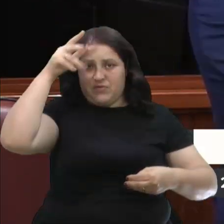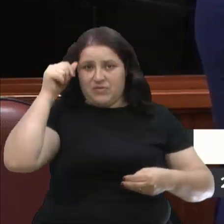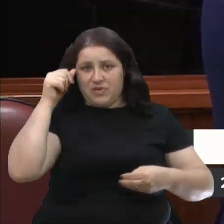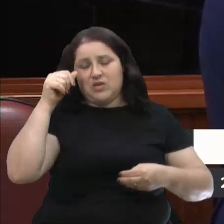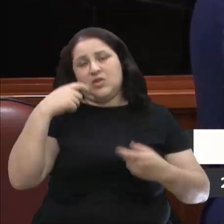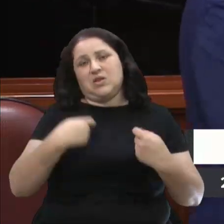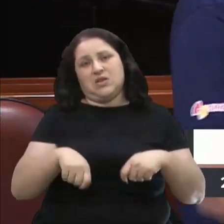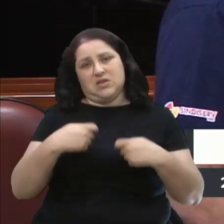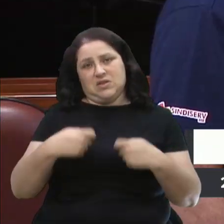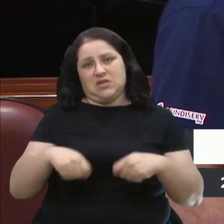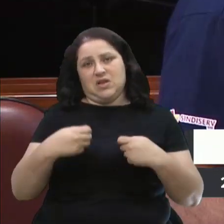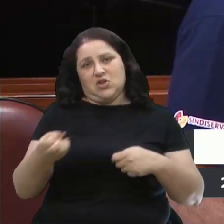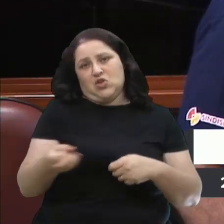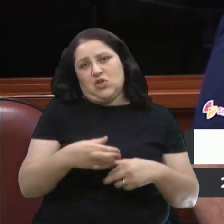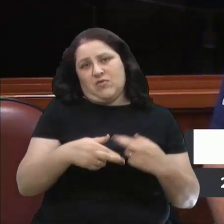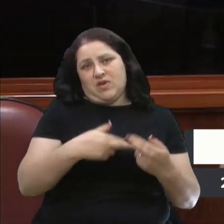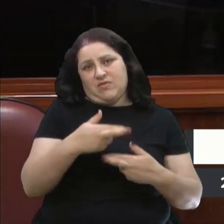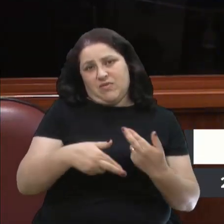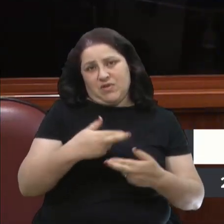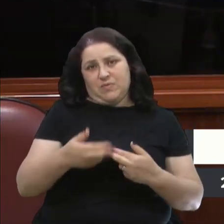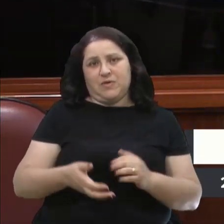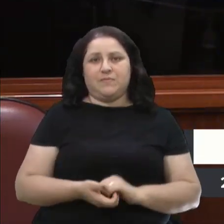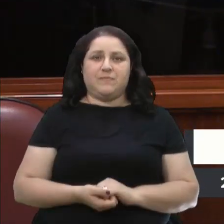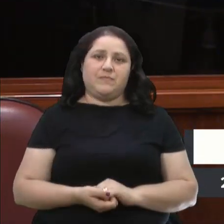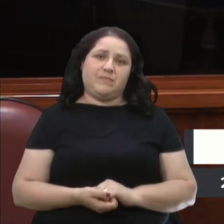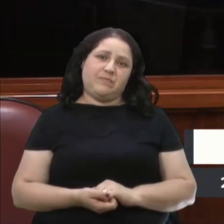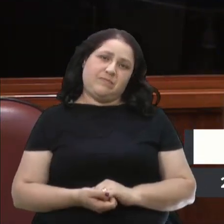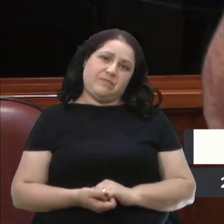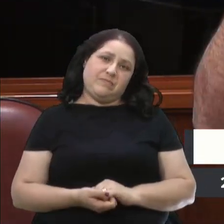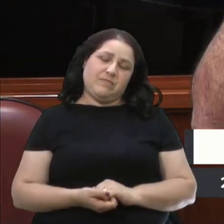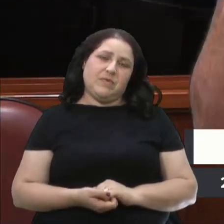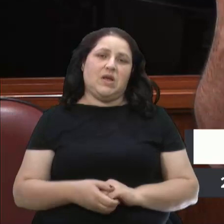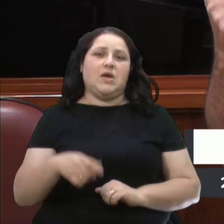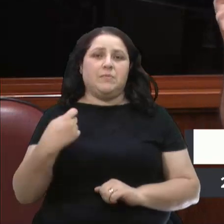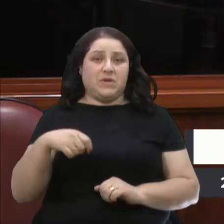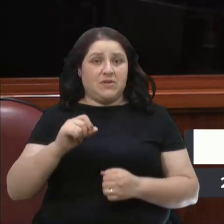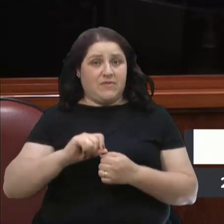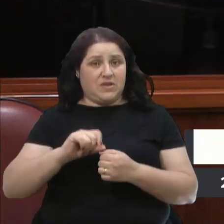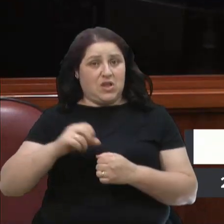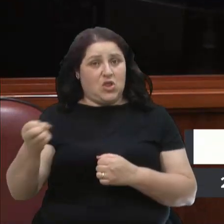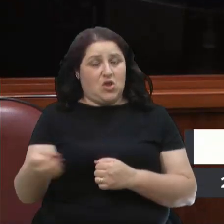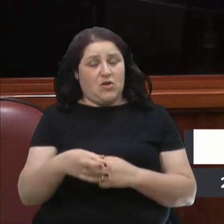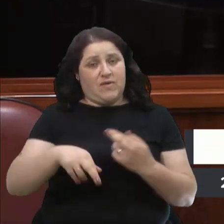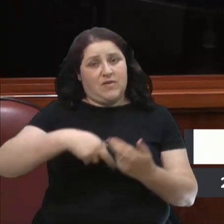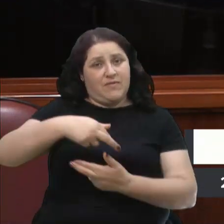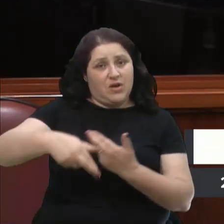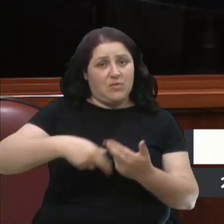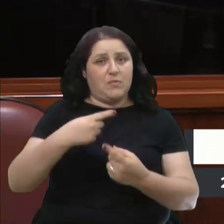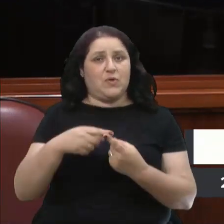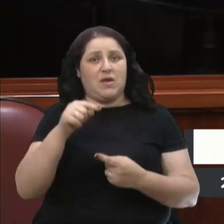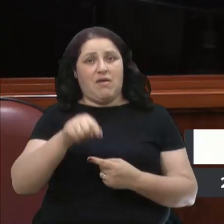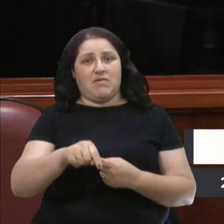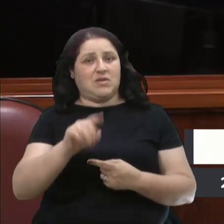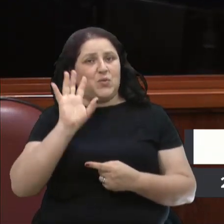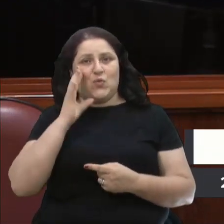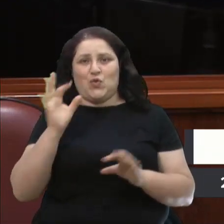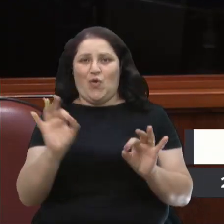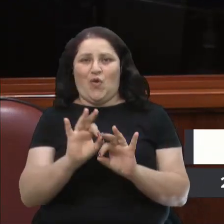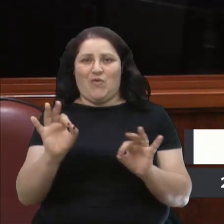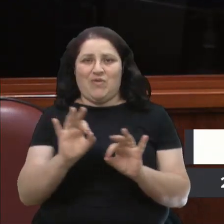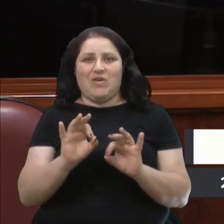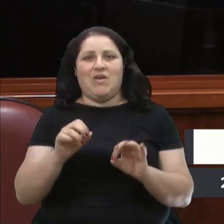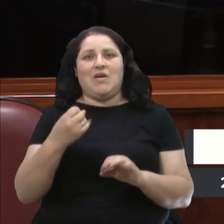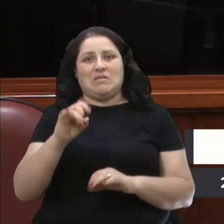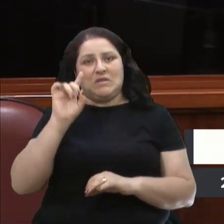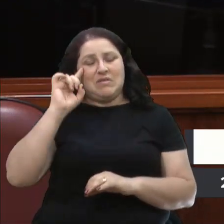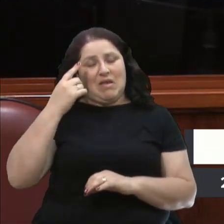a necessidade de uma nova reforma. Vai ter que fazer uma nova reforma, porque essa não resolveu, se a